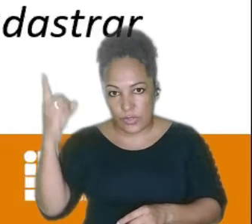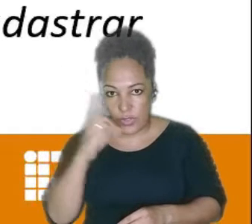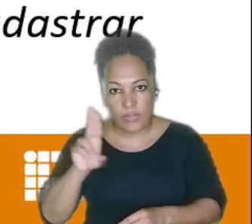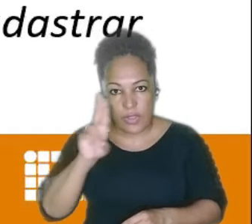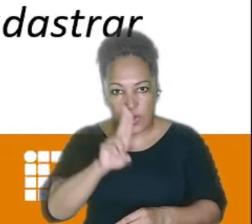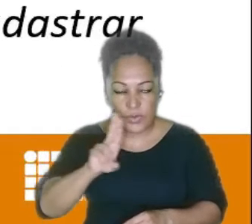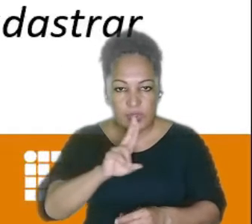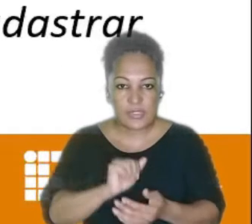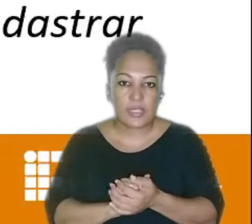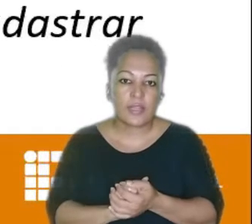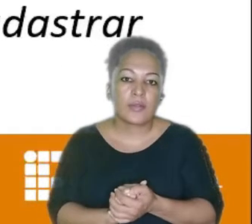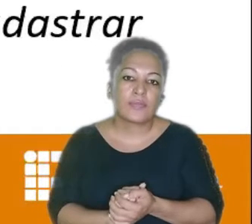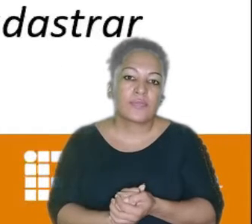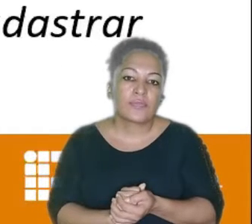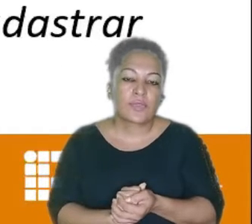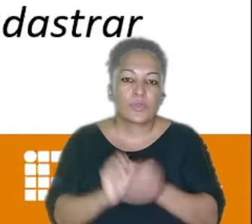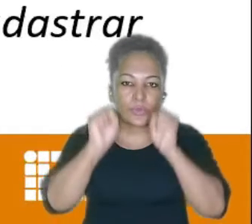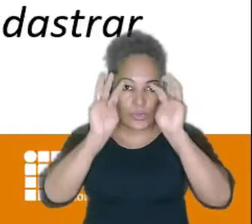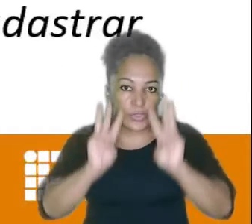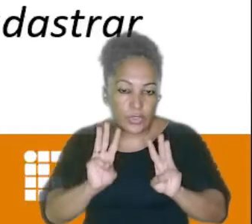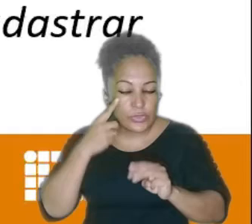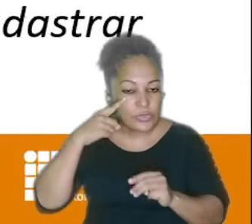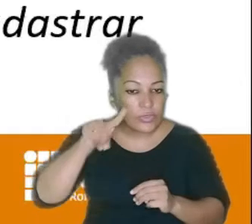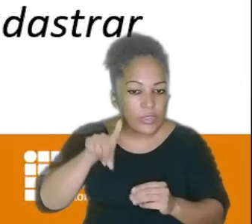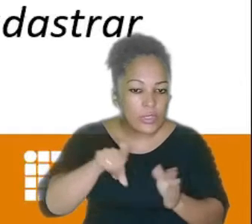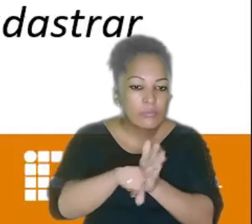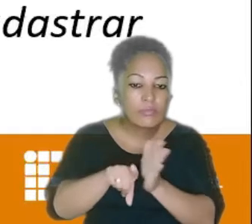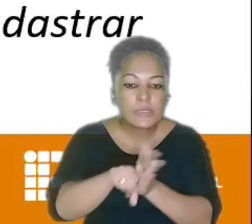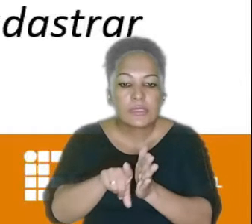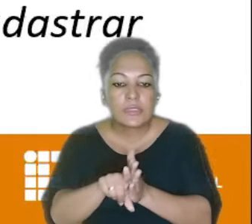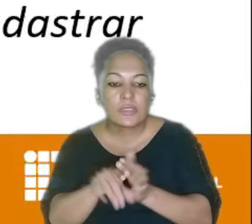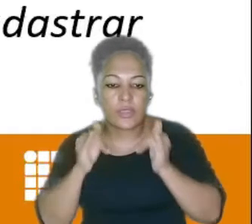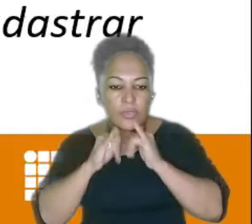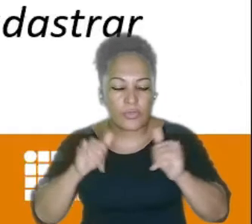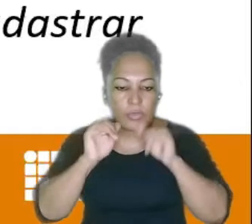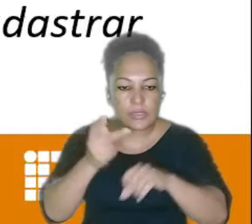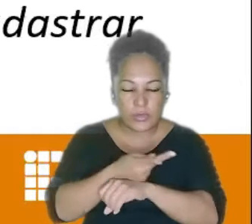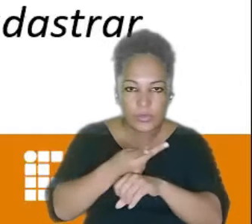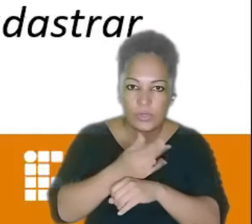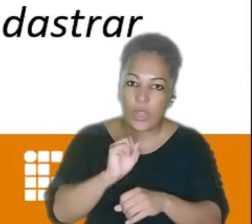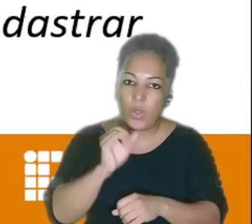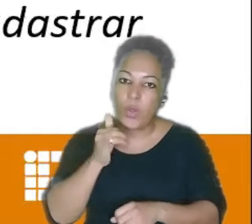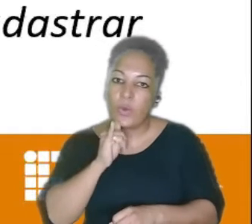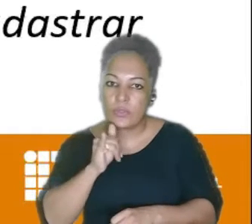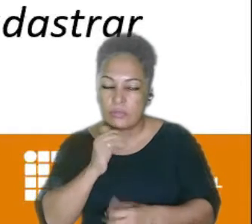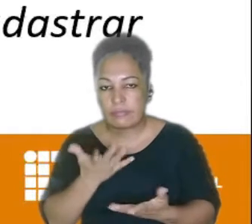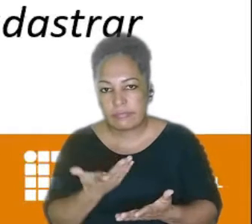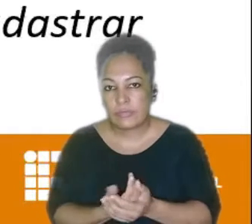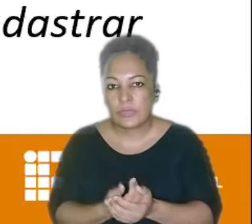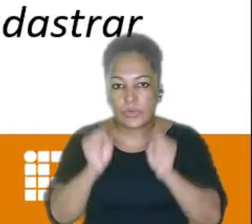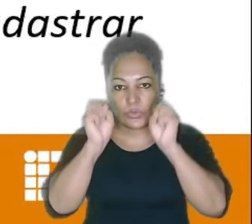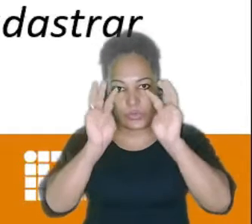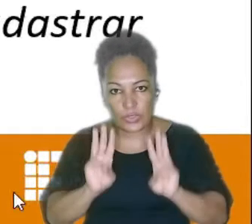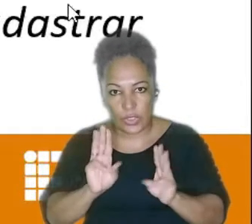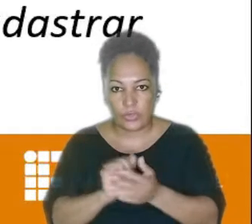irá, através de um requisito de software, cadastrar uma informação, né? Ou, como por exemplo, um requisito